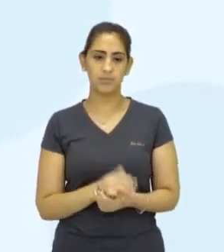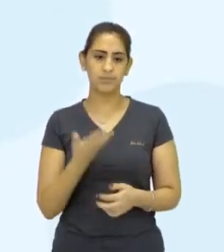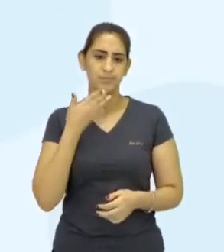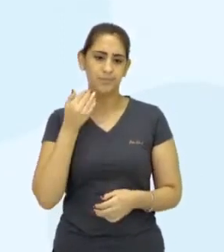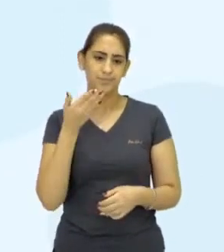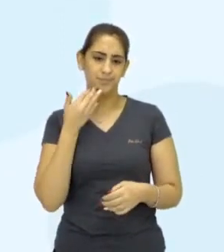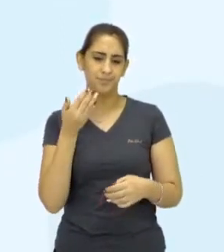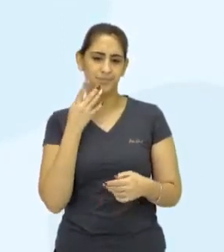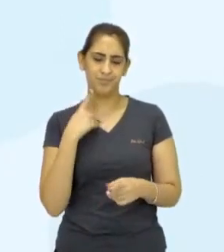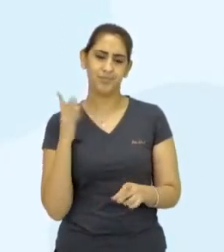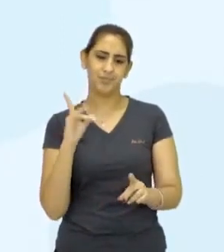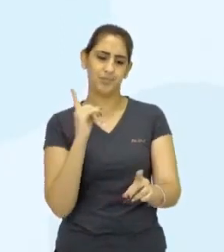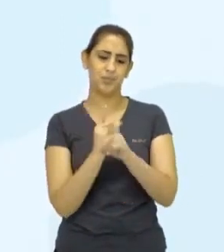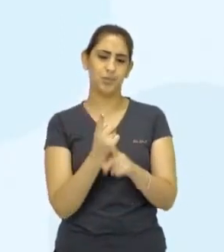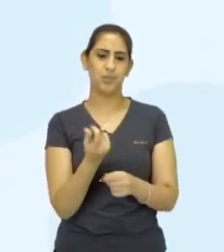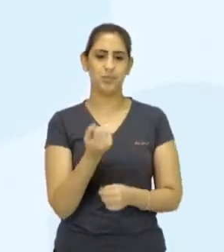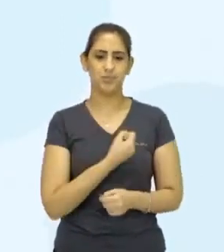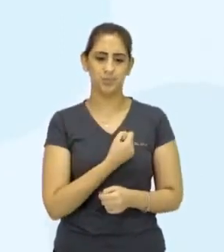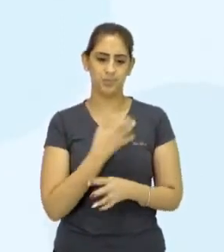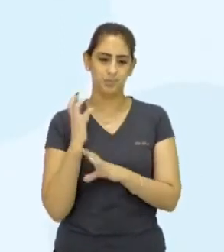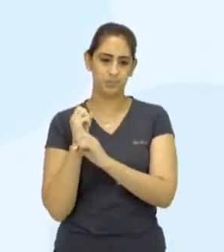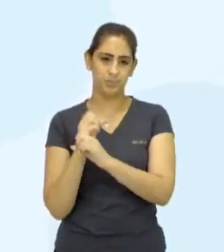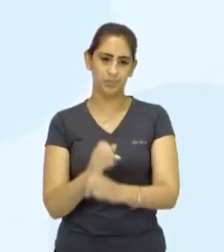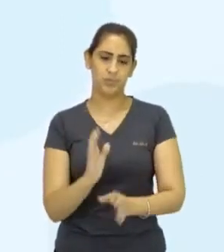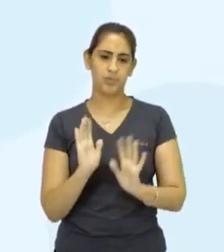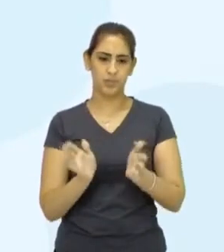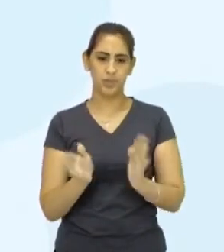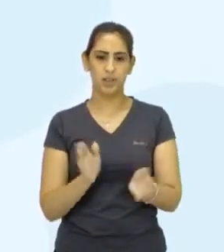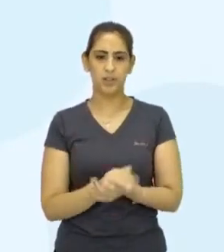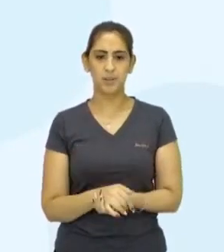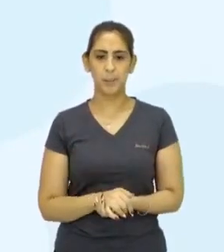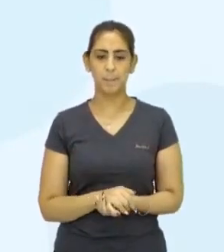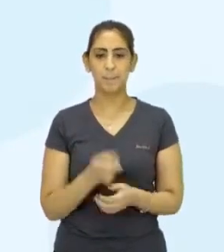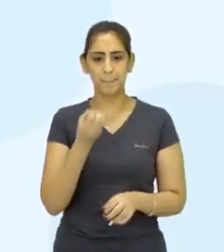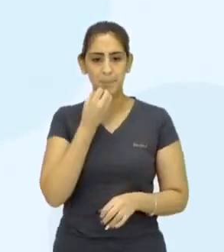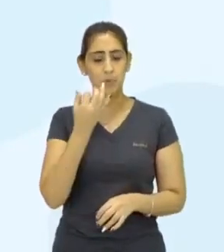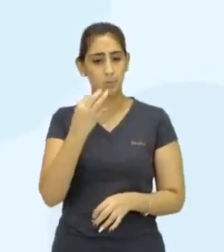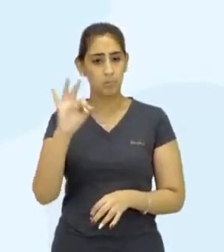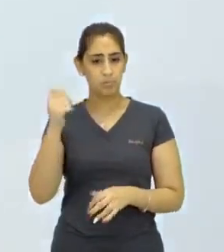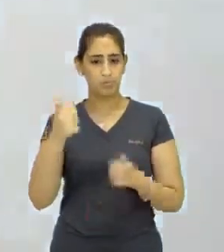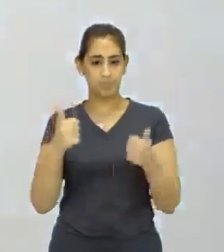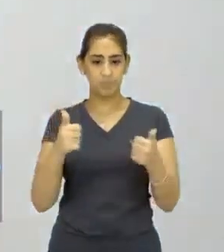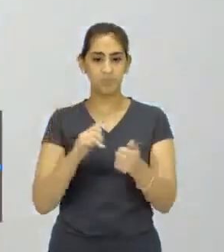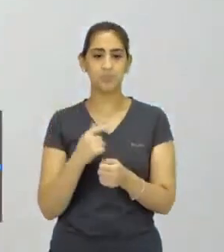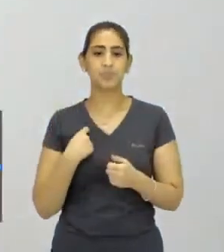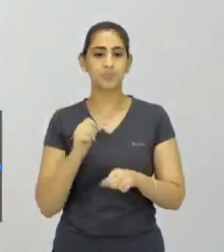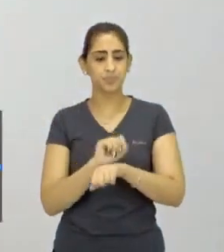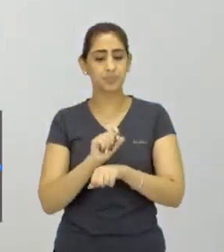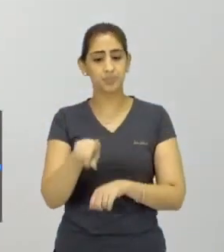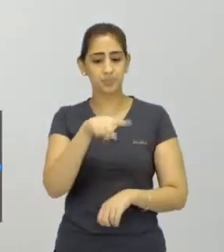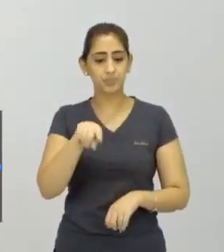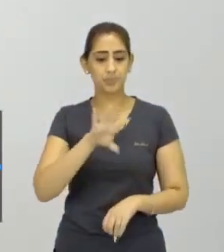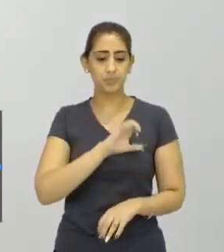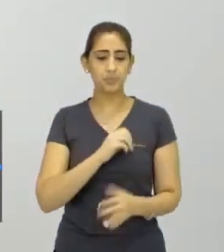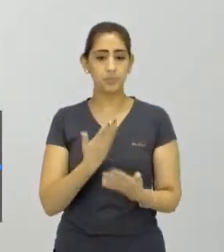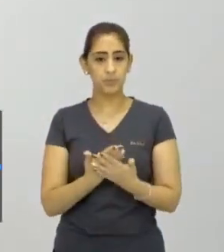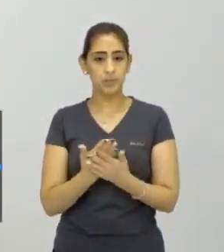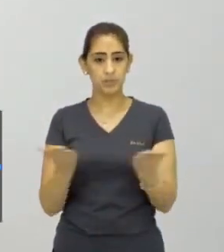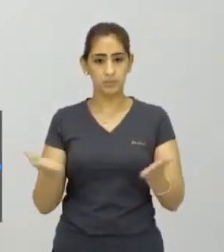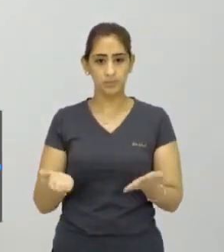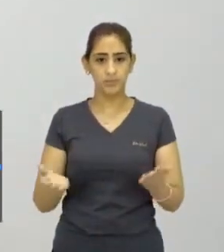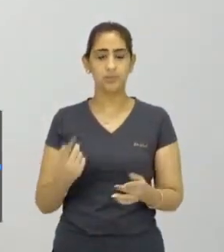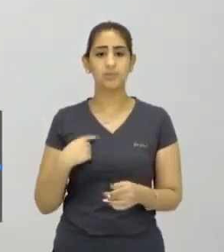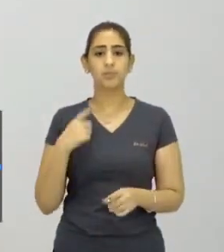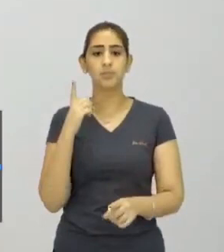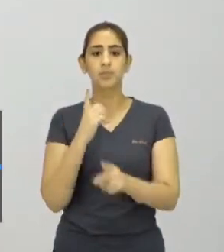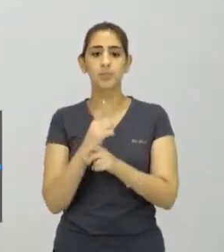então a gente descobriu aí todas as taxas. Muito bem. Então eu espero que você tenha gostado da aula de hoje, que foi